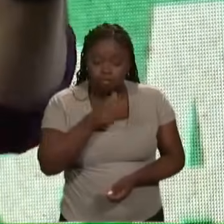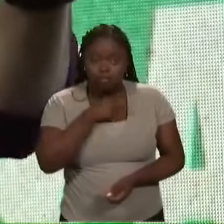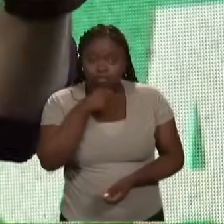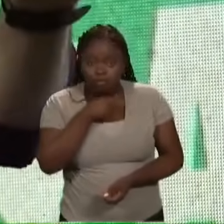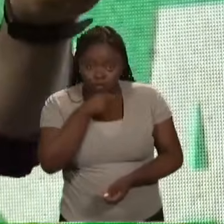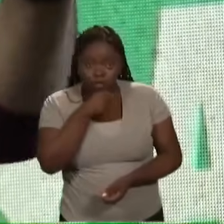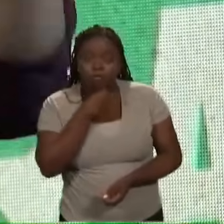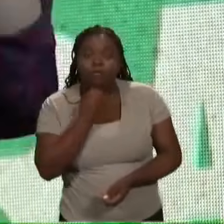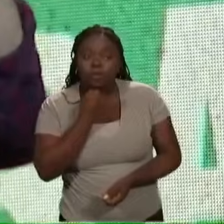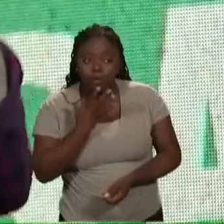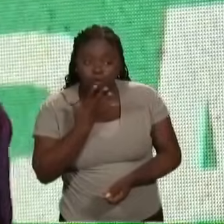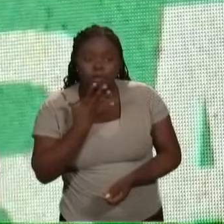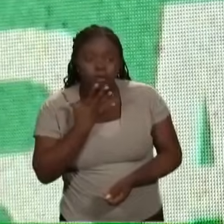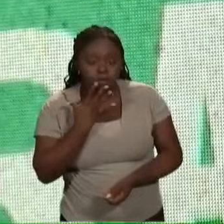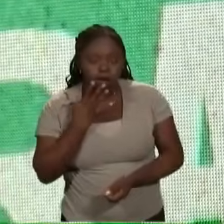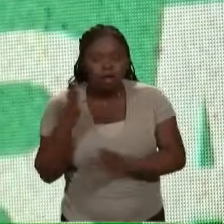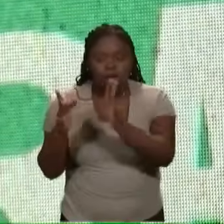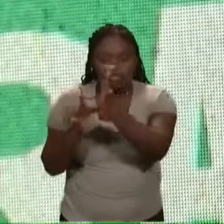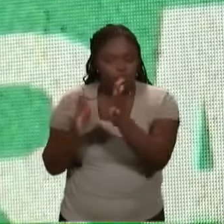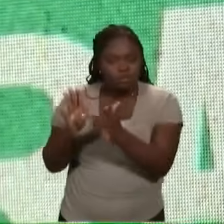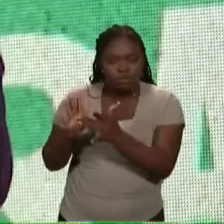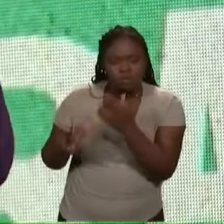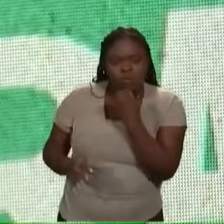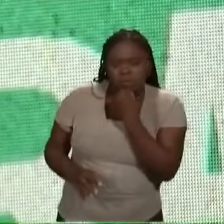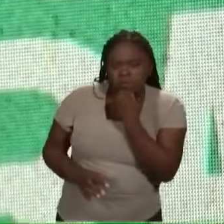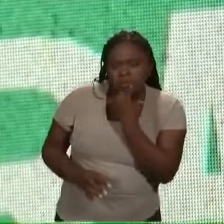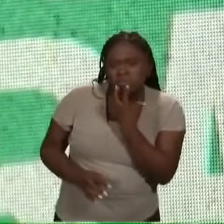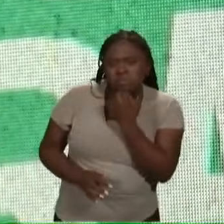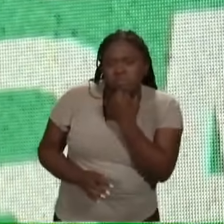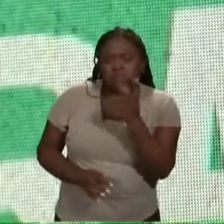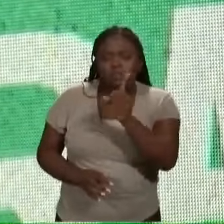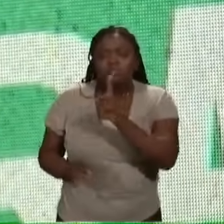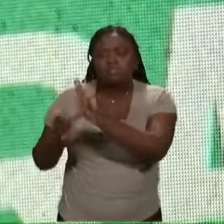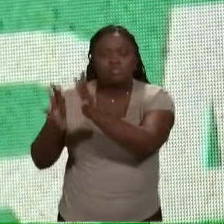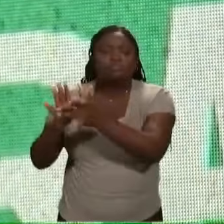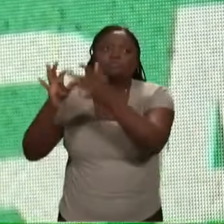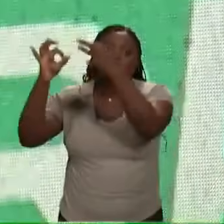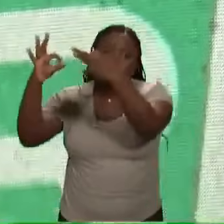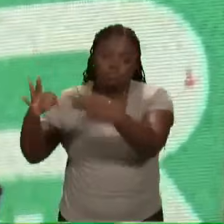vovó que é bom. Jesus não é bonzinho, ele é justo.